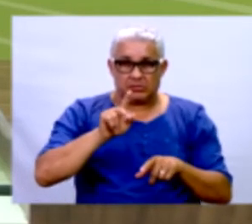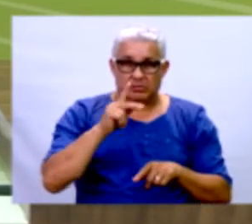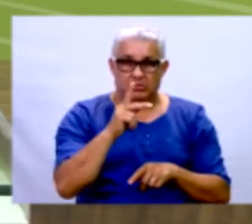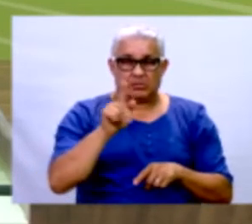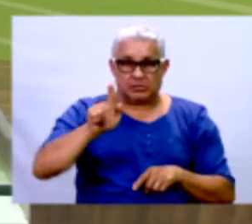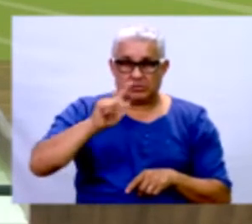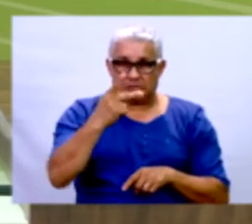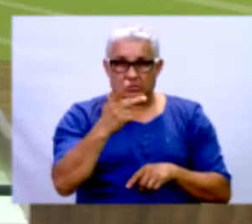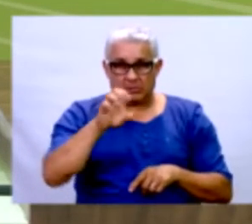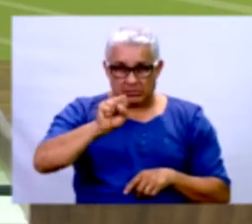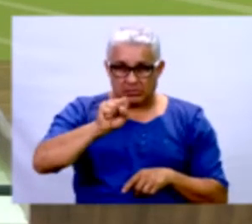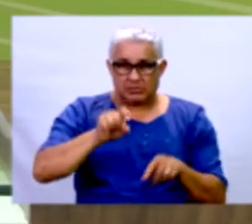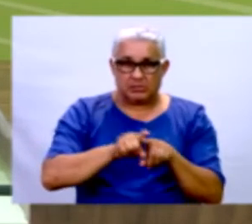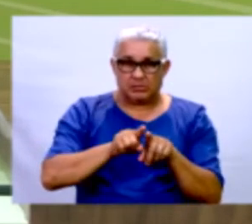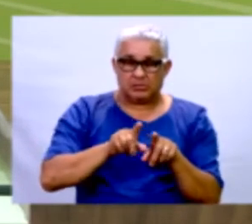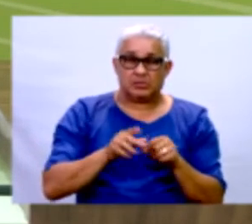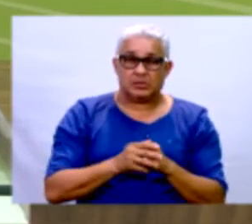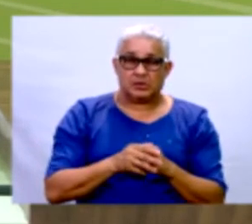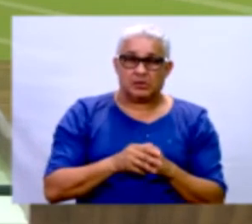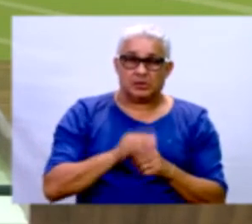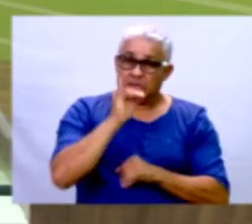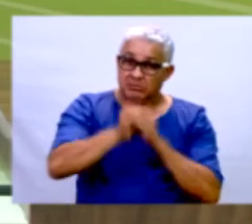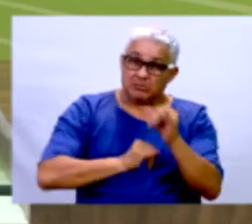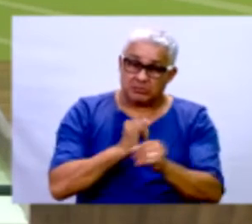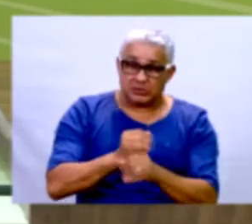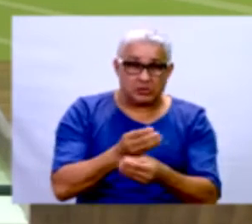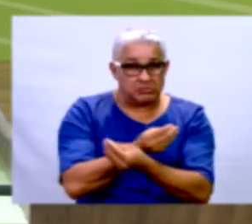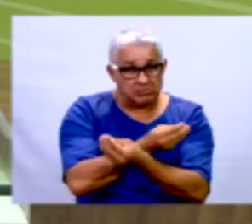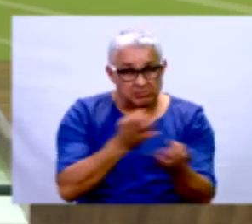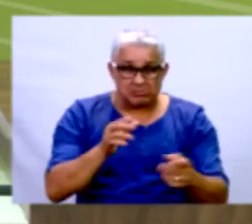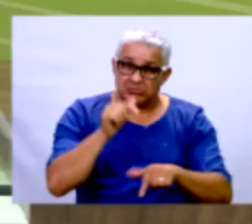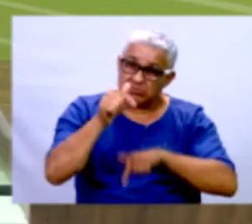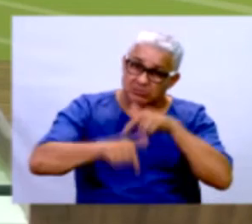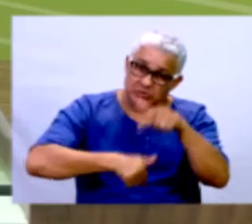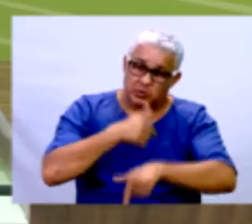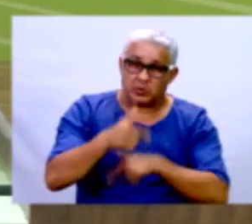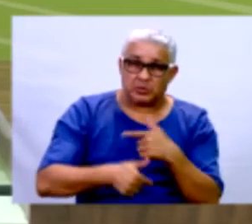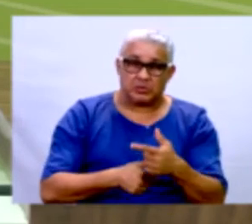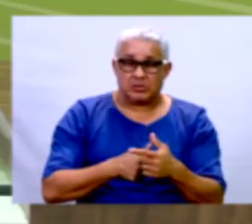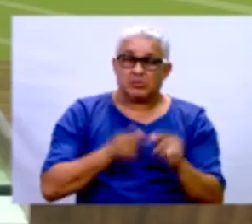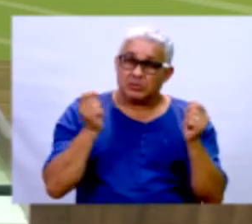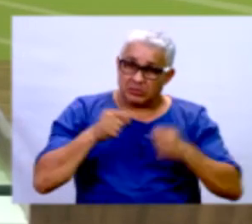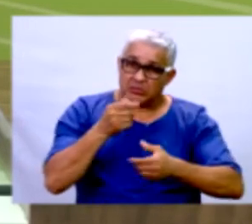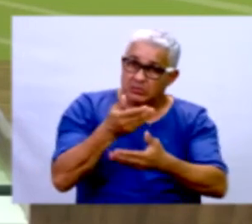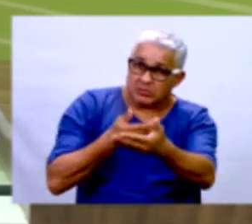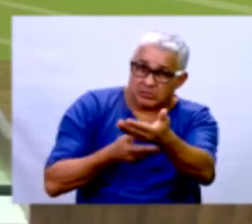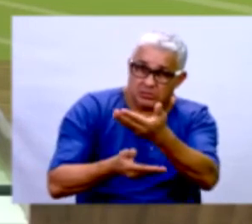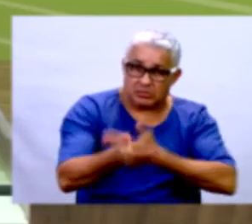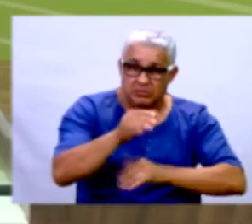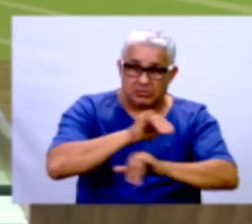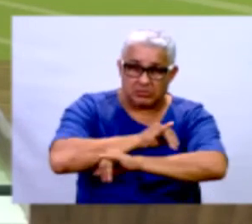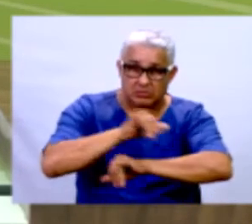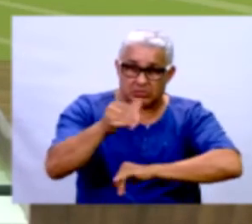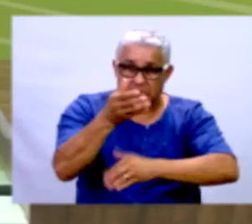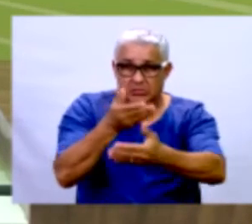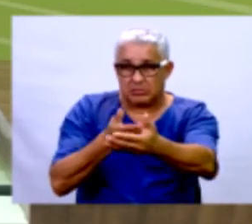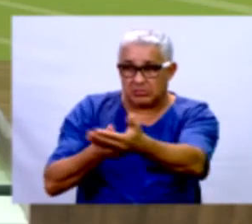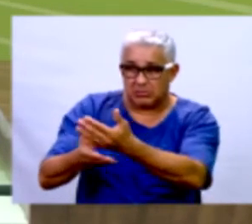Na questão da web, fornecer serviços que permitam aí essa troca de informações, tá?